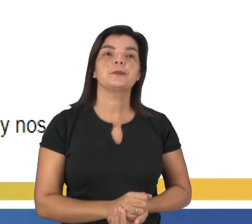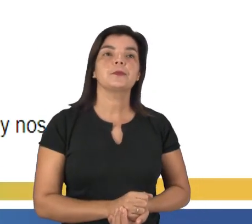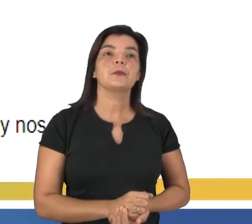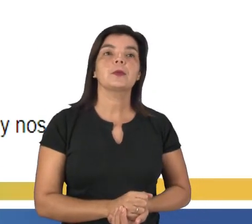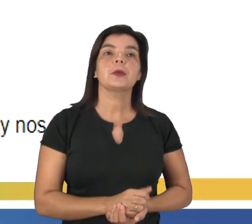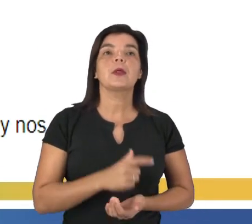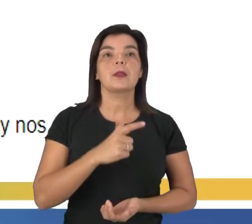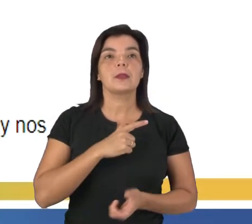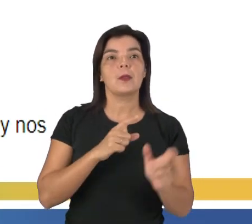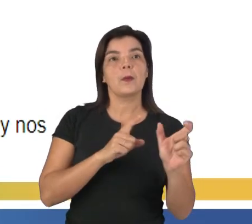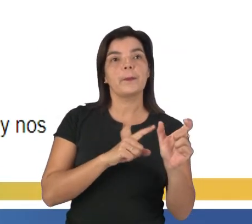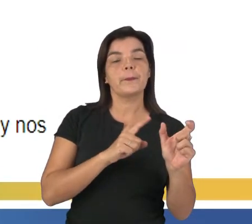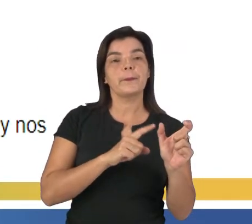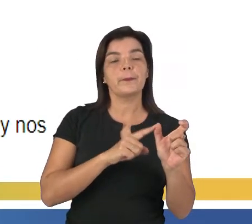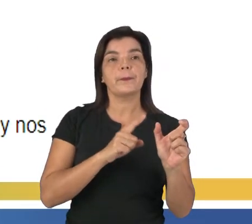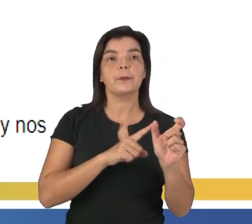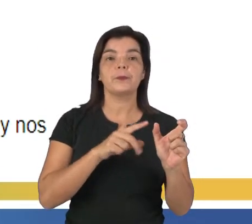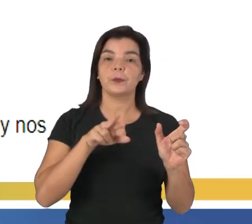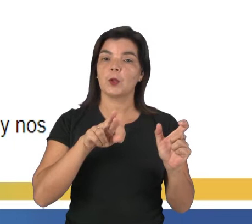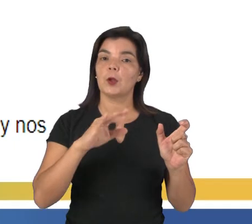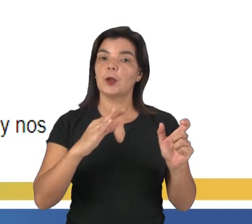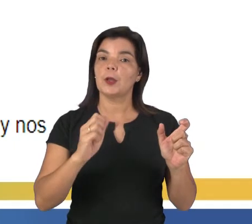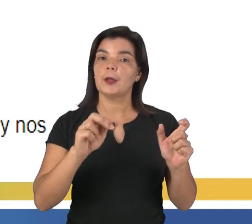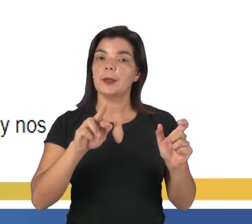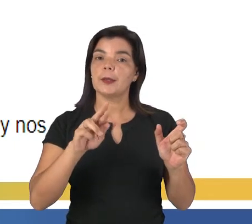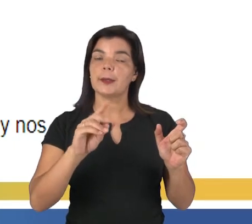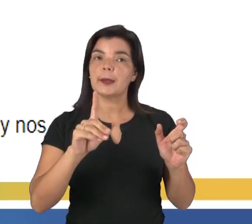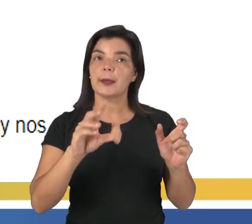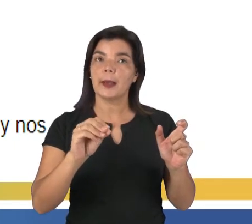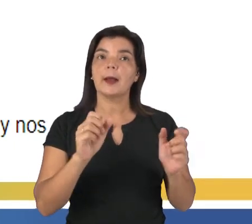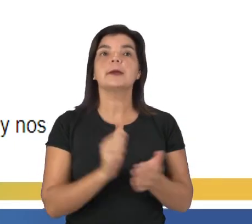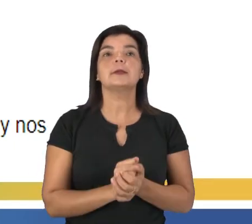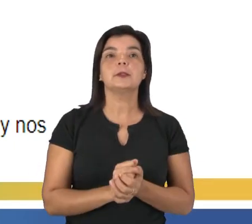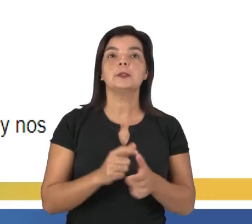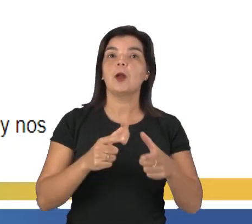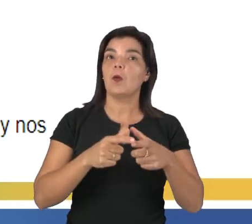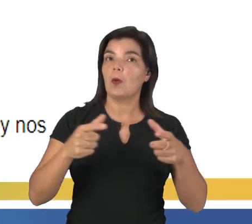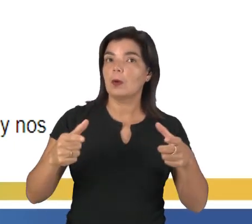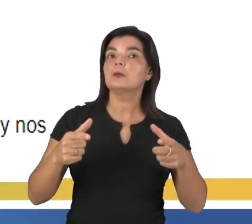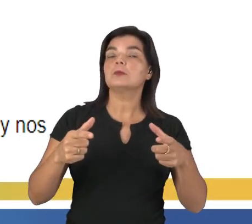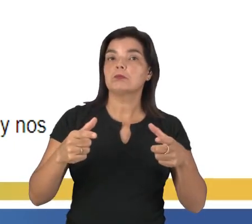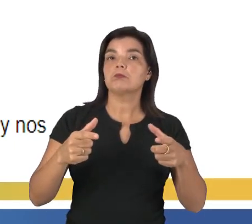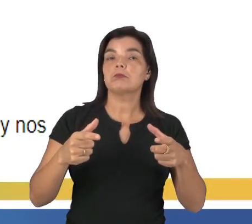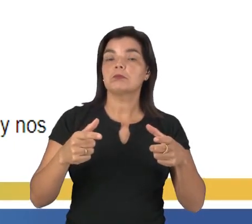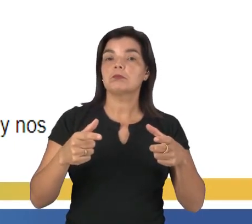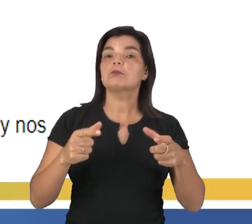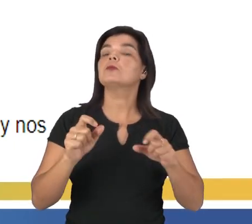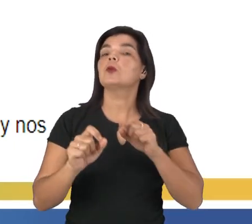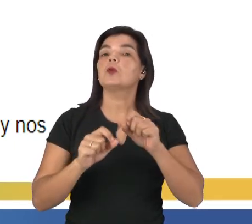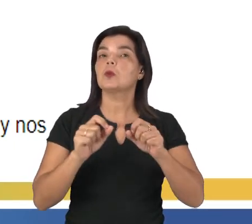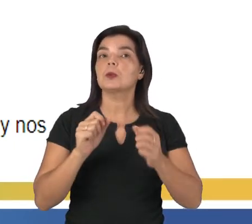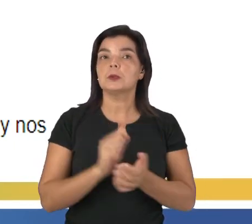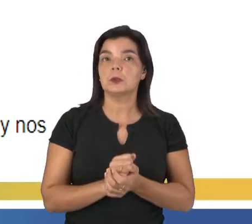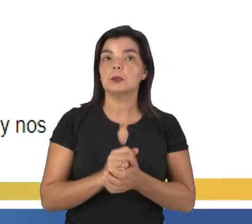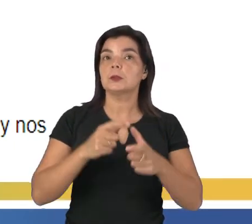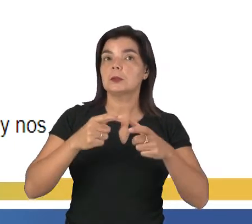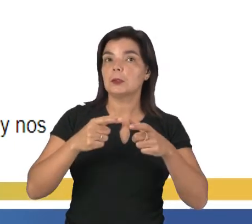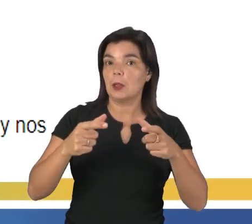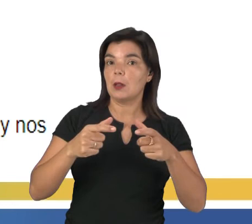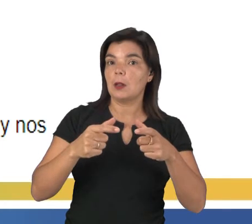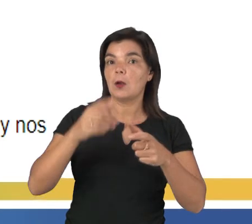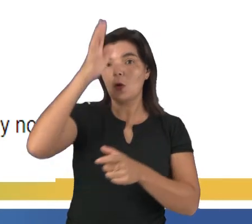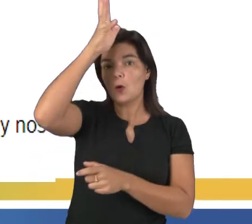E aqui temos as palavras, né? Ricardo na granja em las afueras da cidade. Ricardo em uma